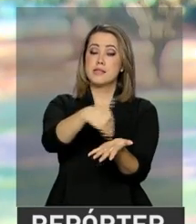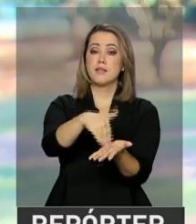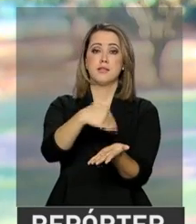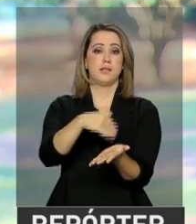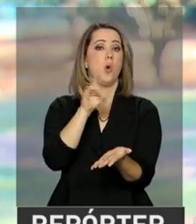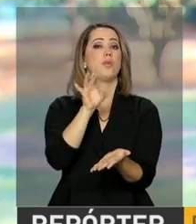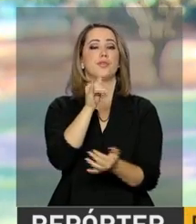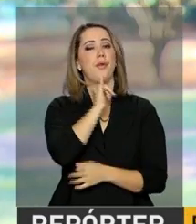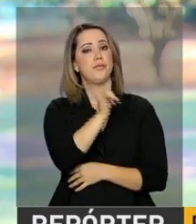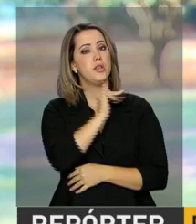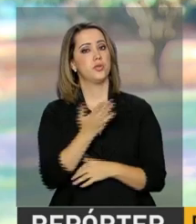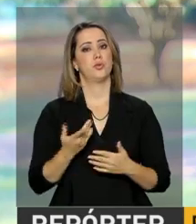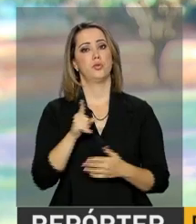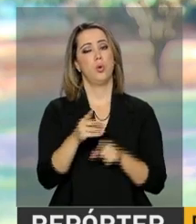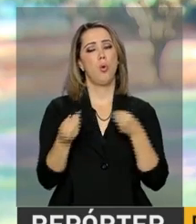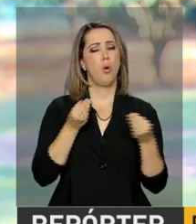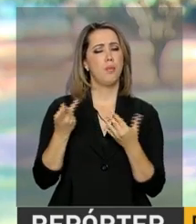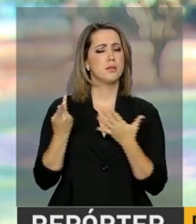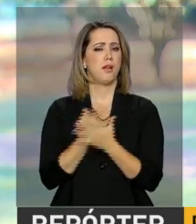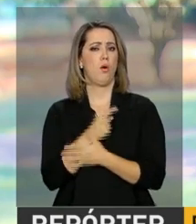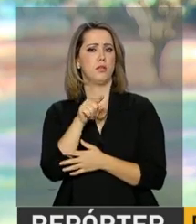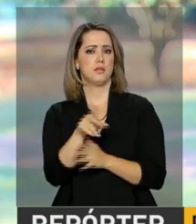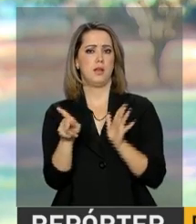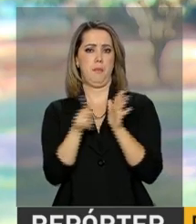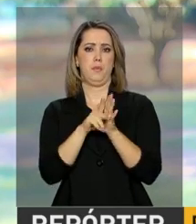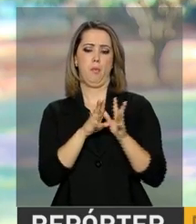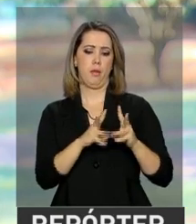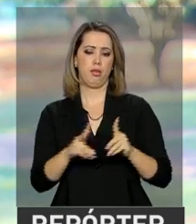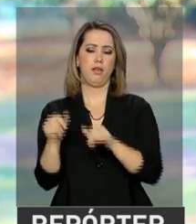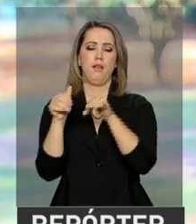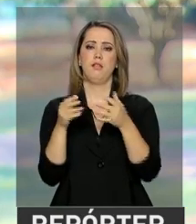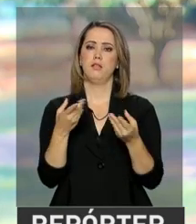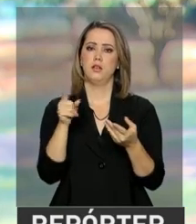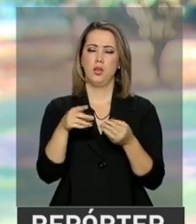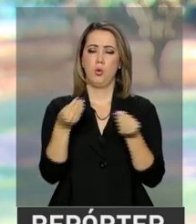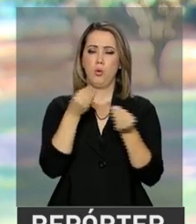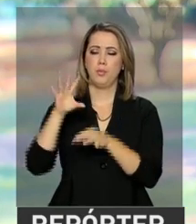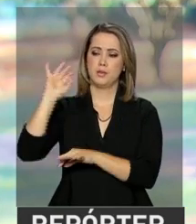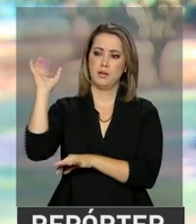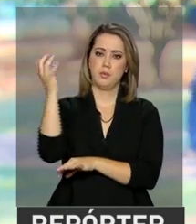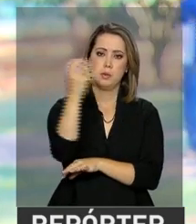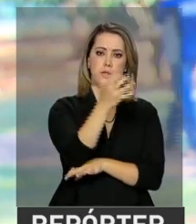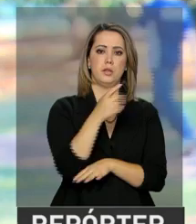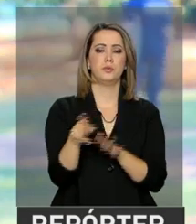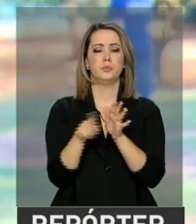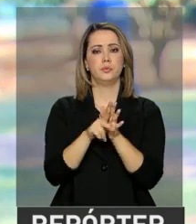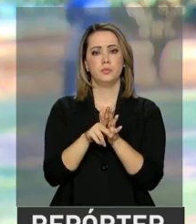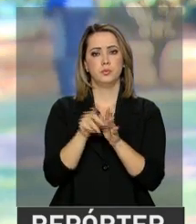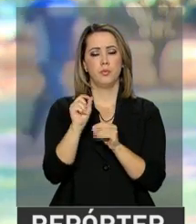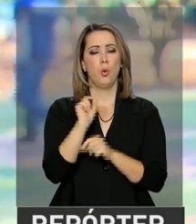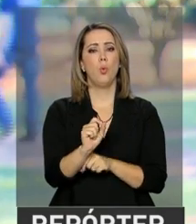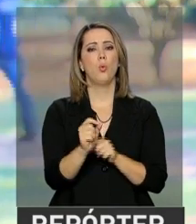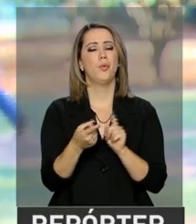do proprietário em relação de como que tá sua propriedade eh a situação ambiental vamos dizer assim da sua propriedade ou seja o que ele